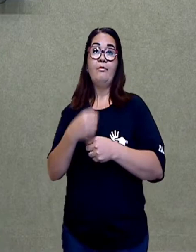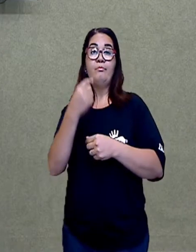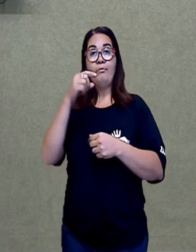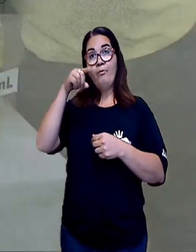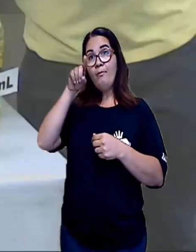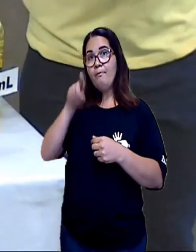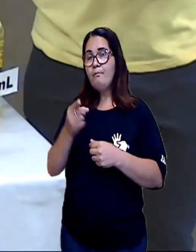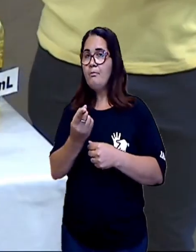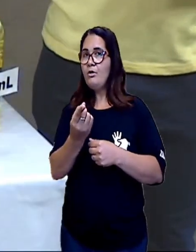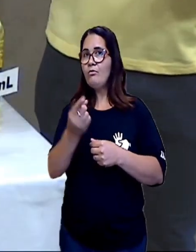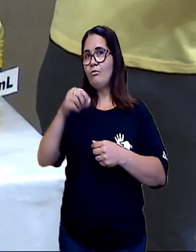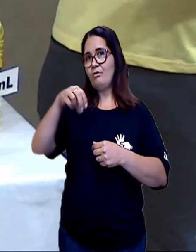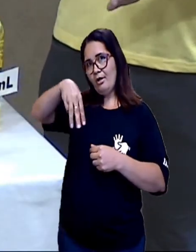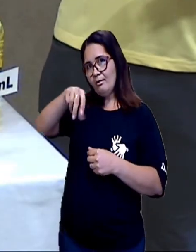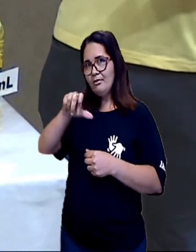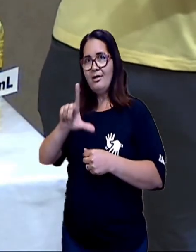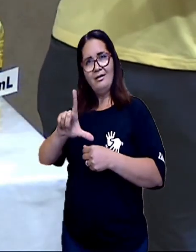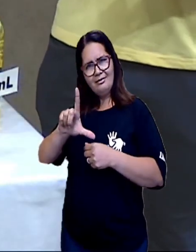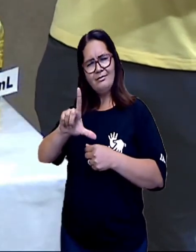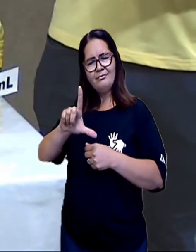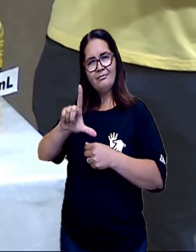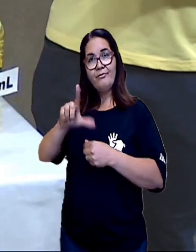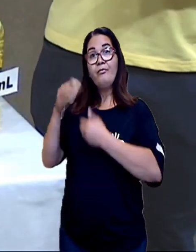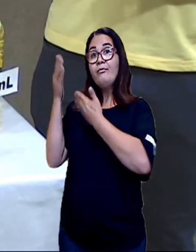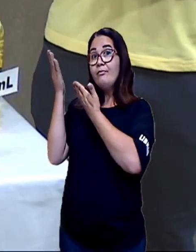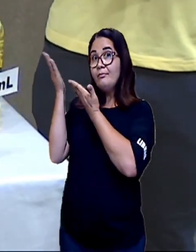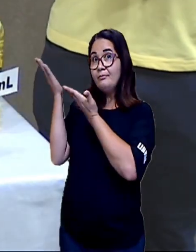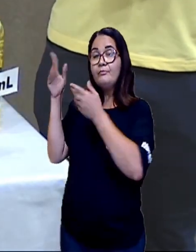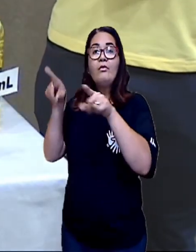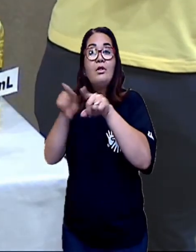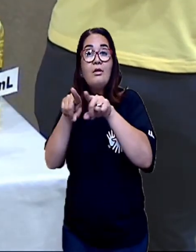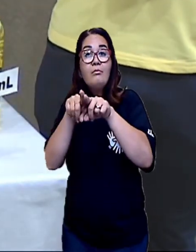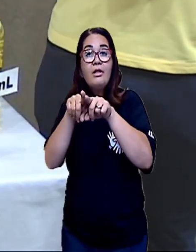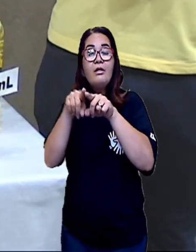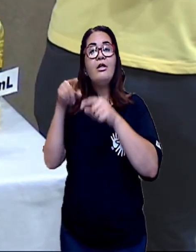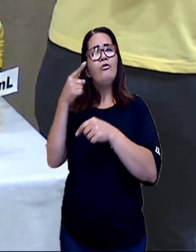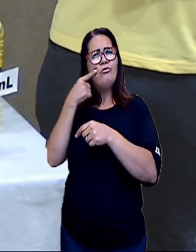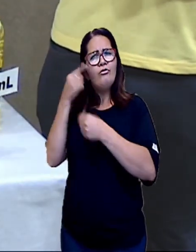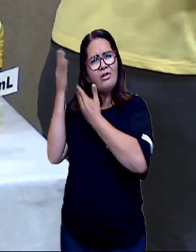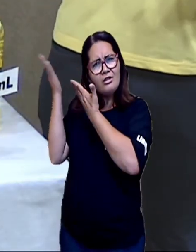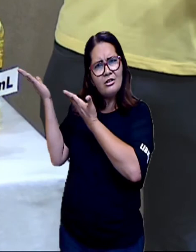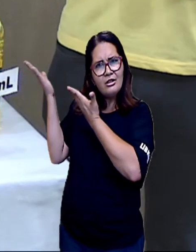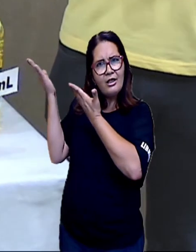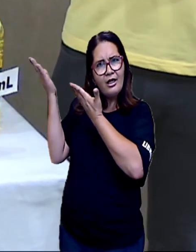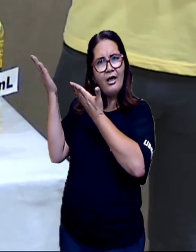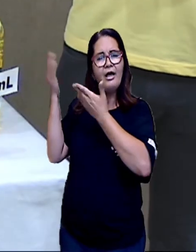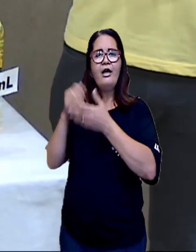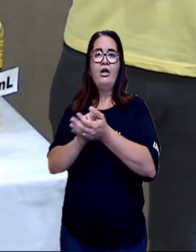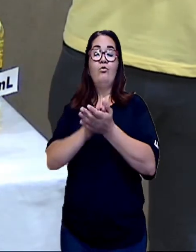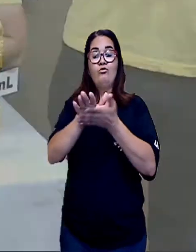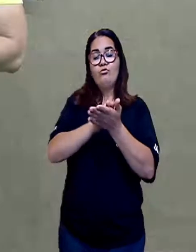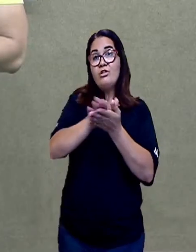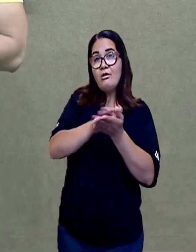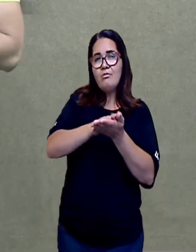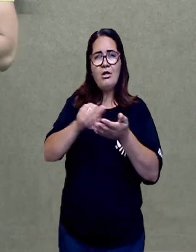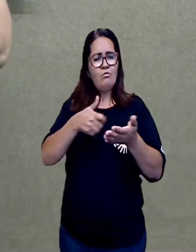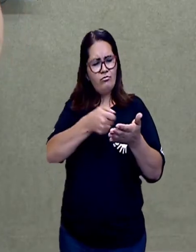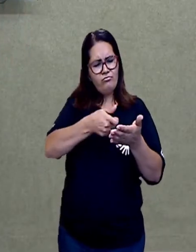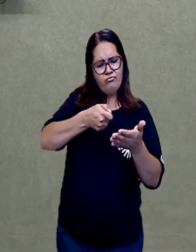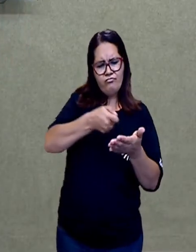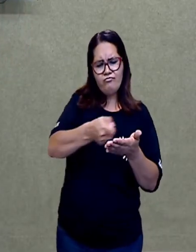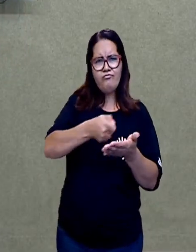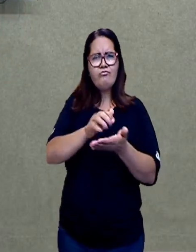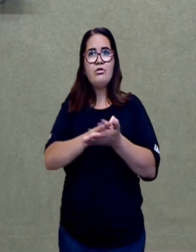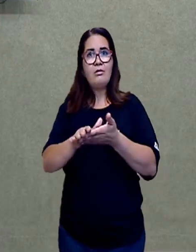utilizamos diariamente é o detergente. Ele tem 500 ml, então é a medida menor de 1 litro. Então nós